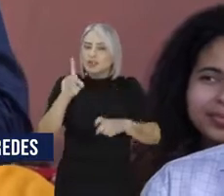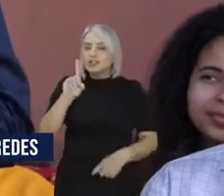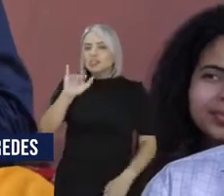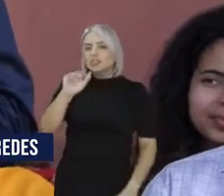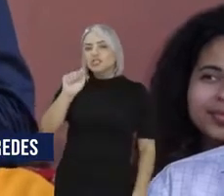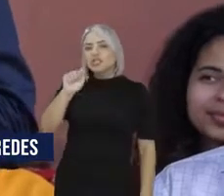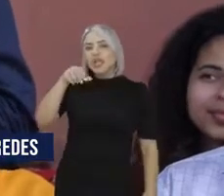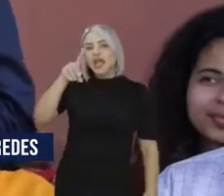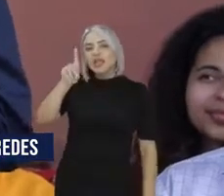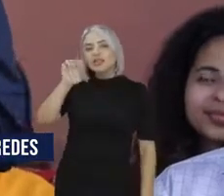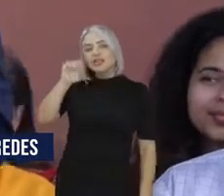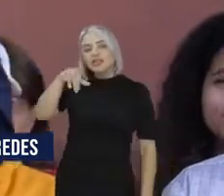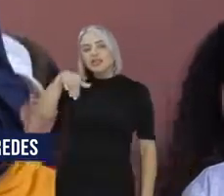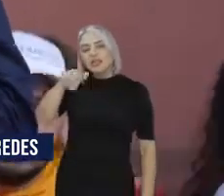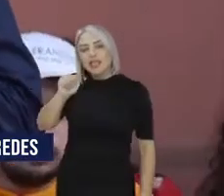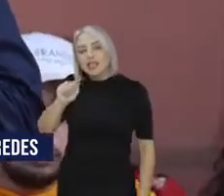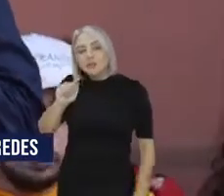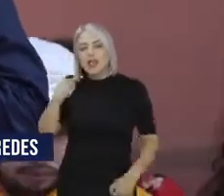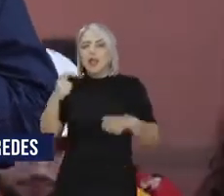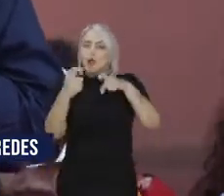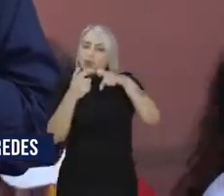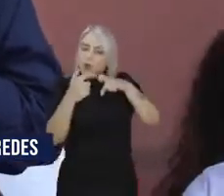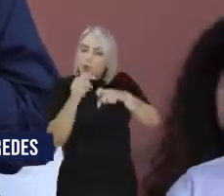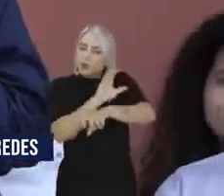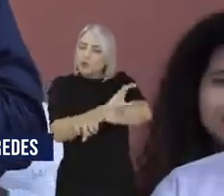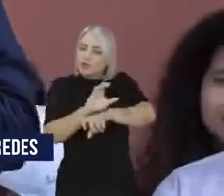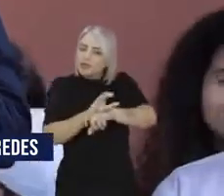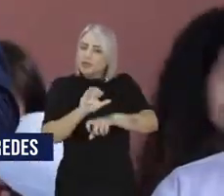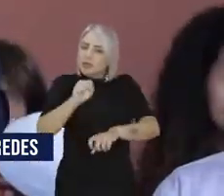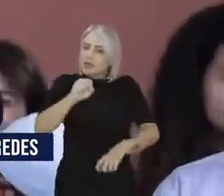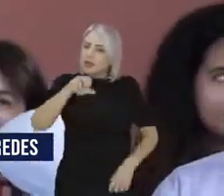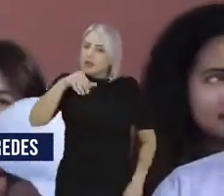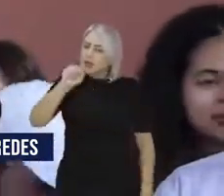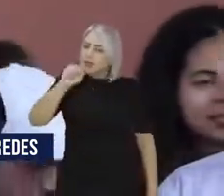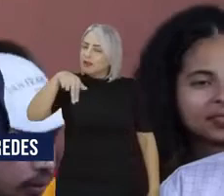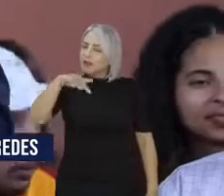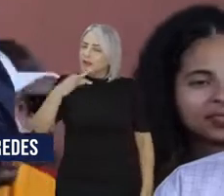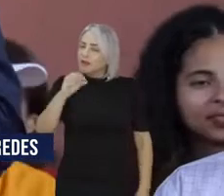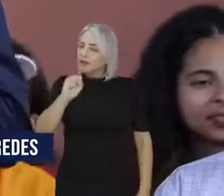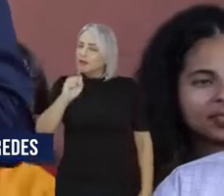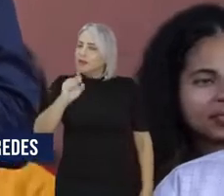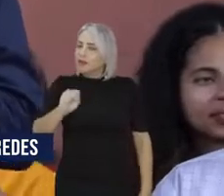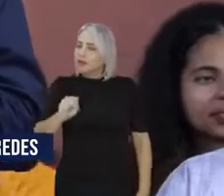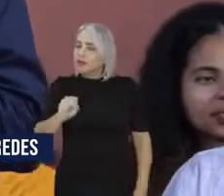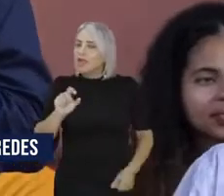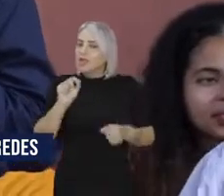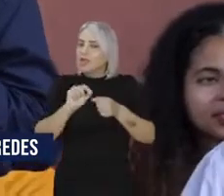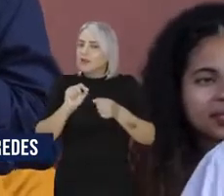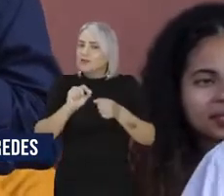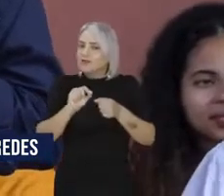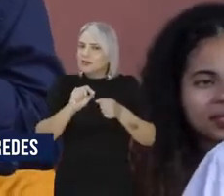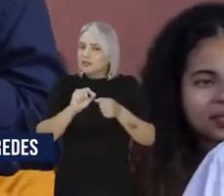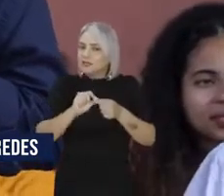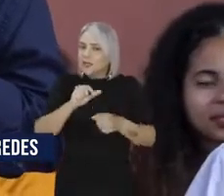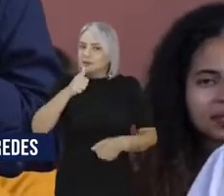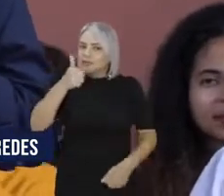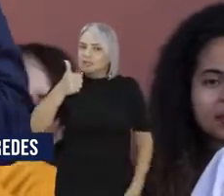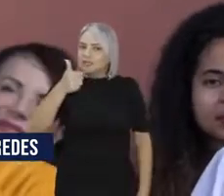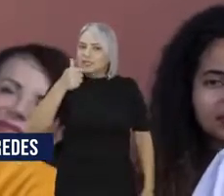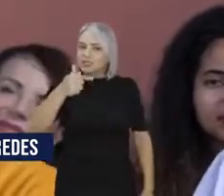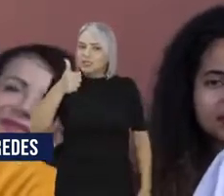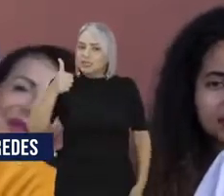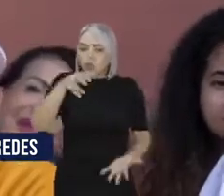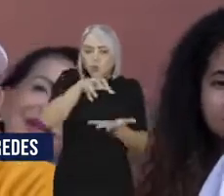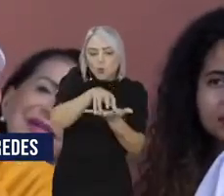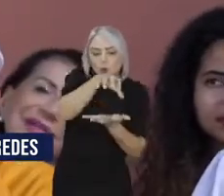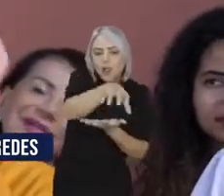em Santos e fizemos 171 campos avançados pelo país. Até numa